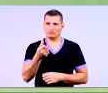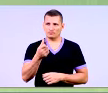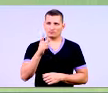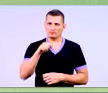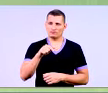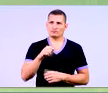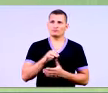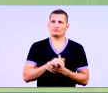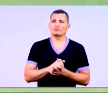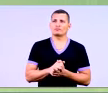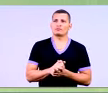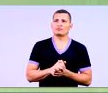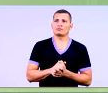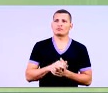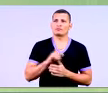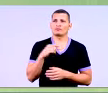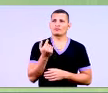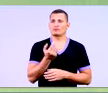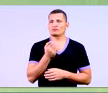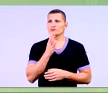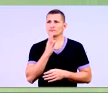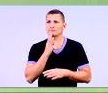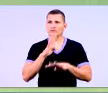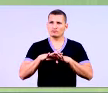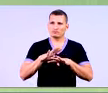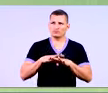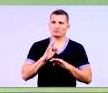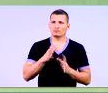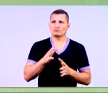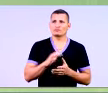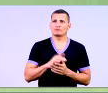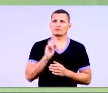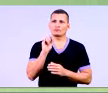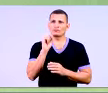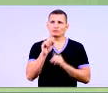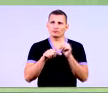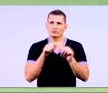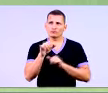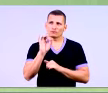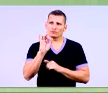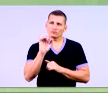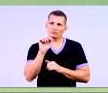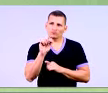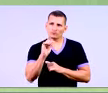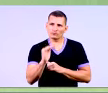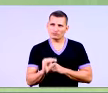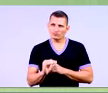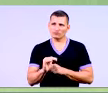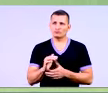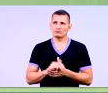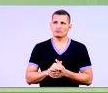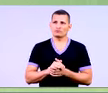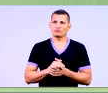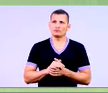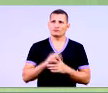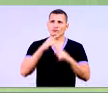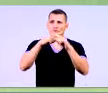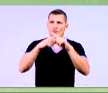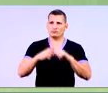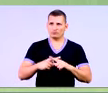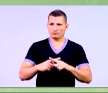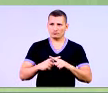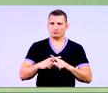operação que nós já conhecemos o que muda é um pouquinho aqui pra baixo olha lá a minha operação de multiplicação